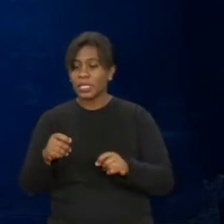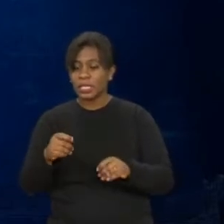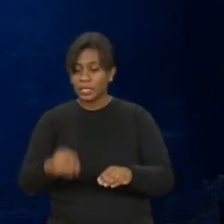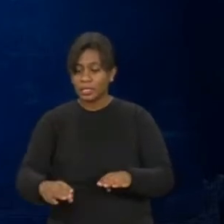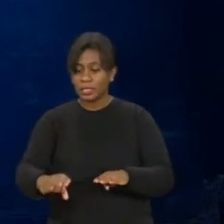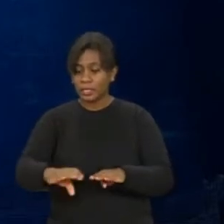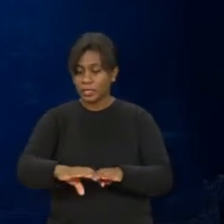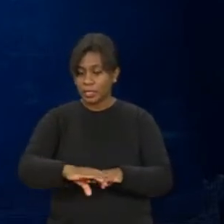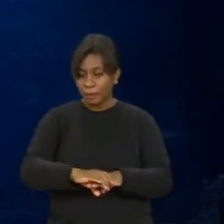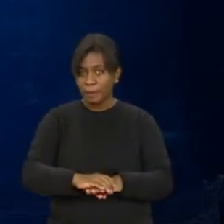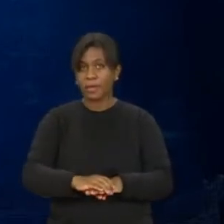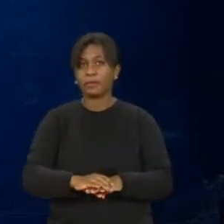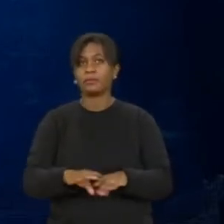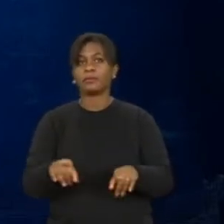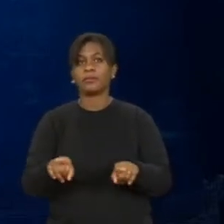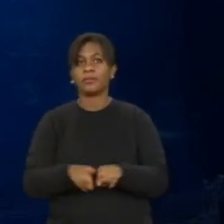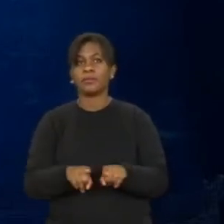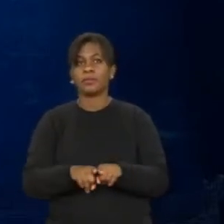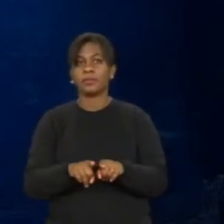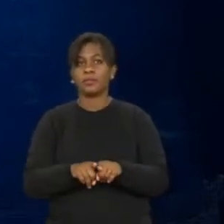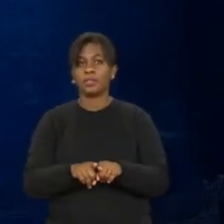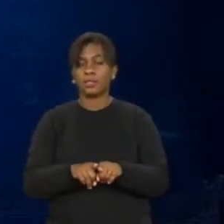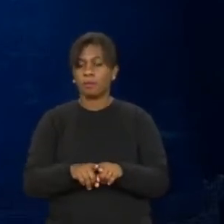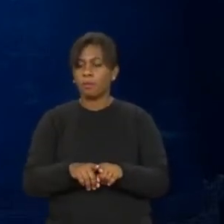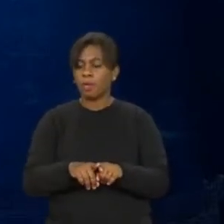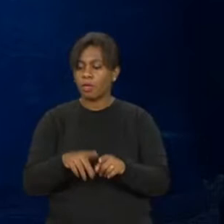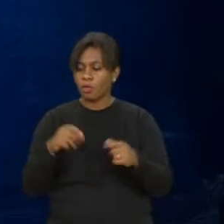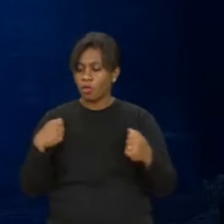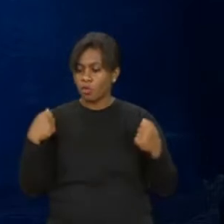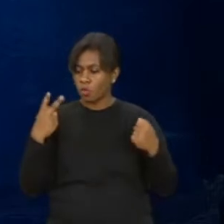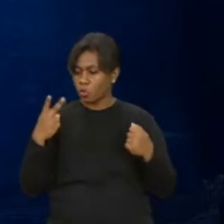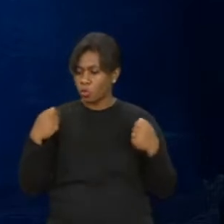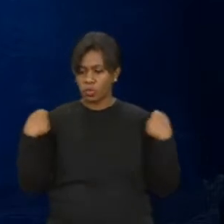que não vestissem duas túnicas.